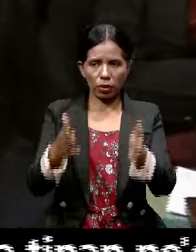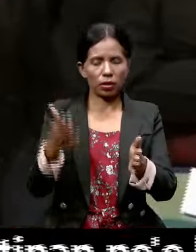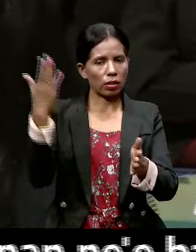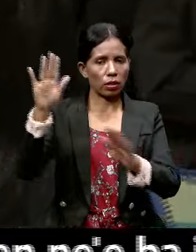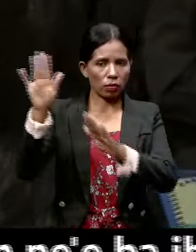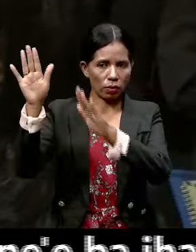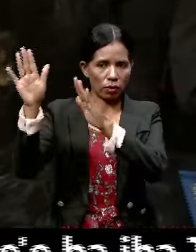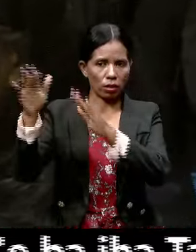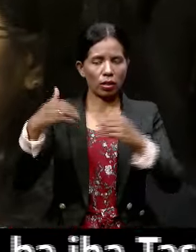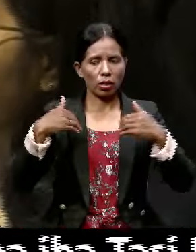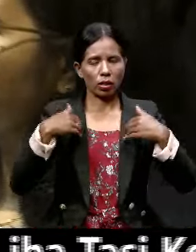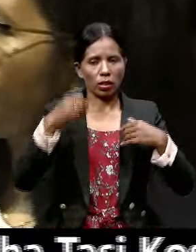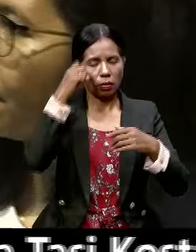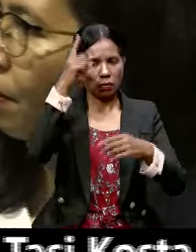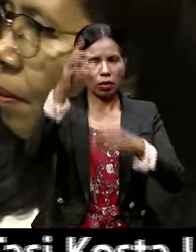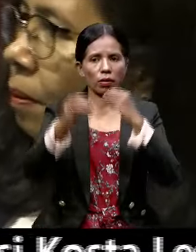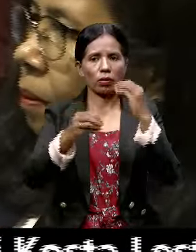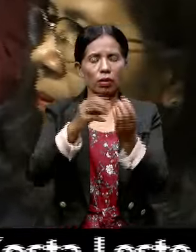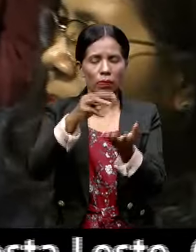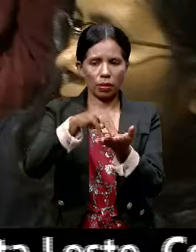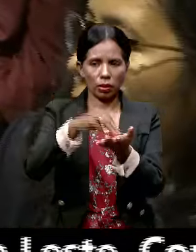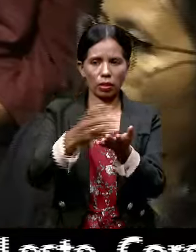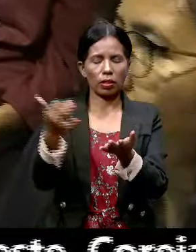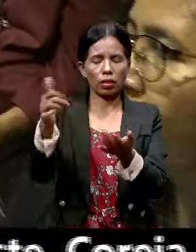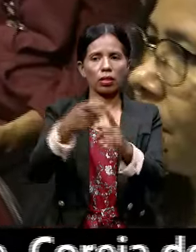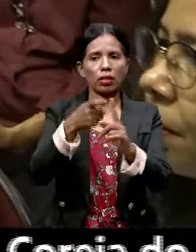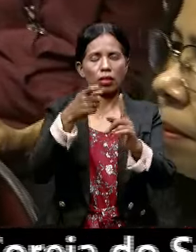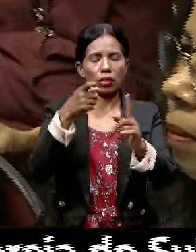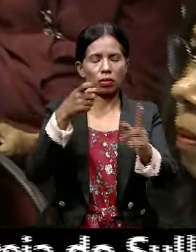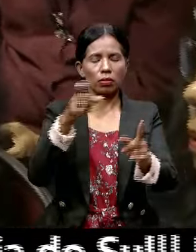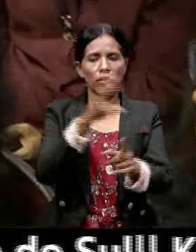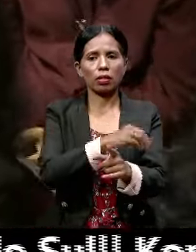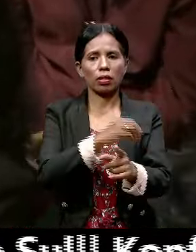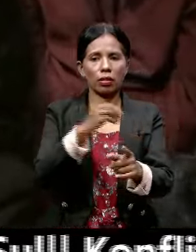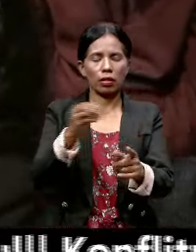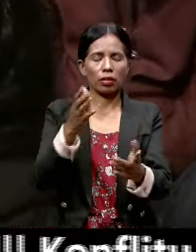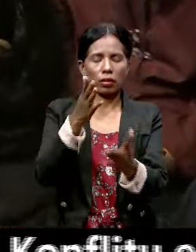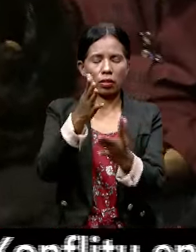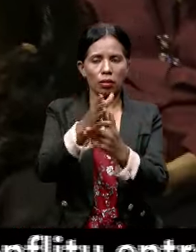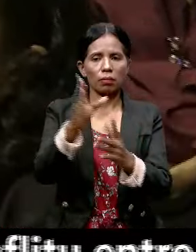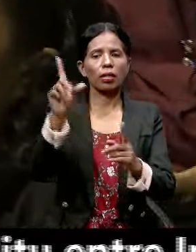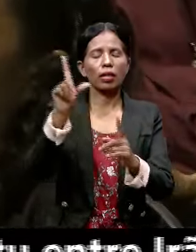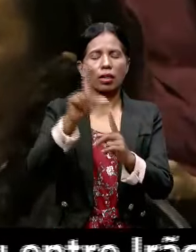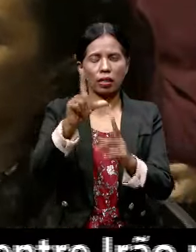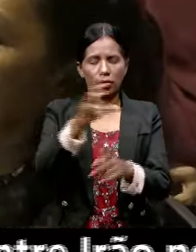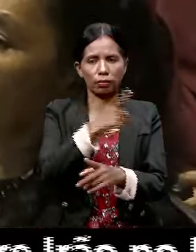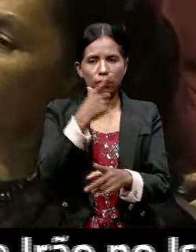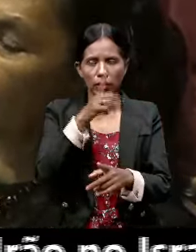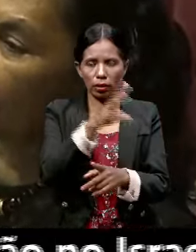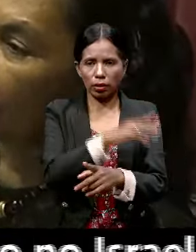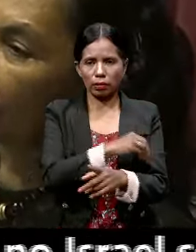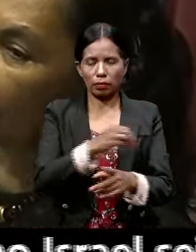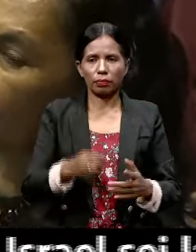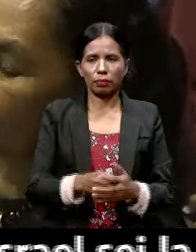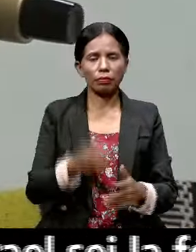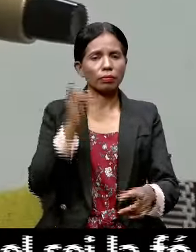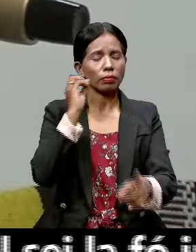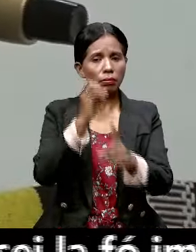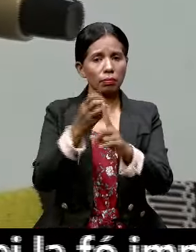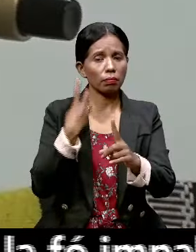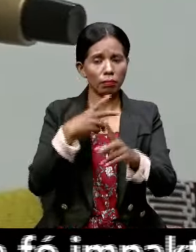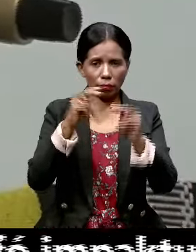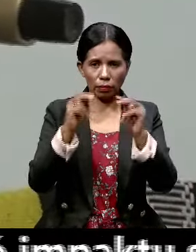a tua compreensão com a nova matéria Sira, lhe russi lian materna antes estama balian oficial Sira. Objetivo saída maca e te